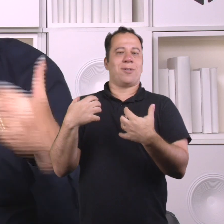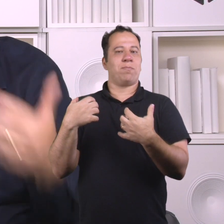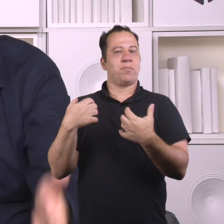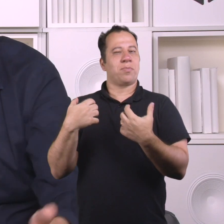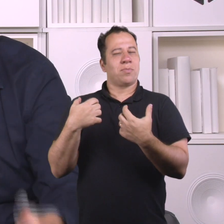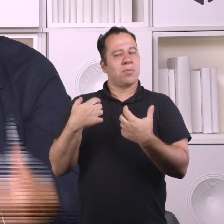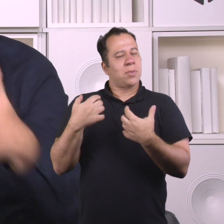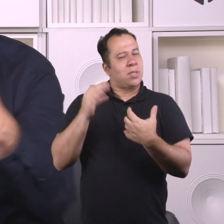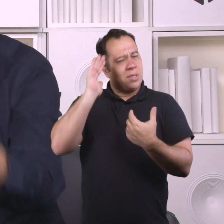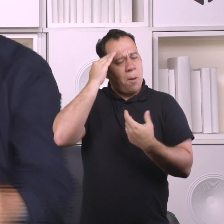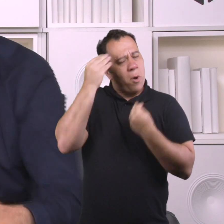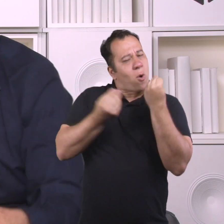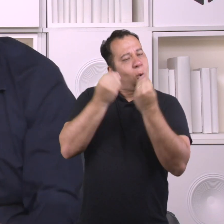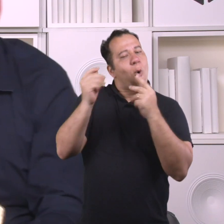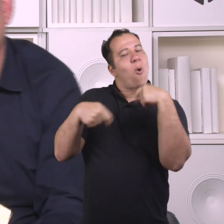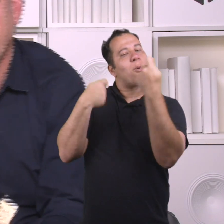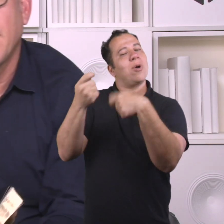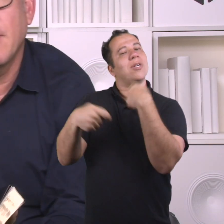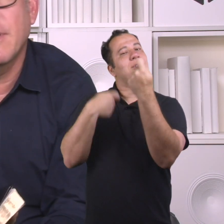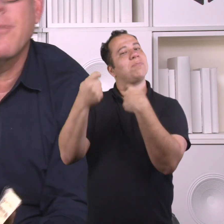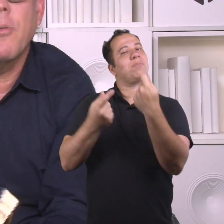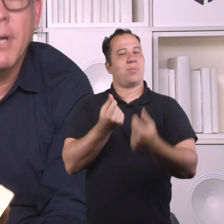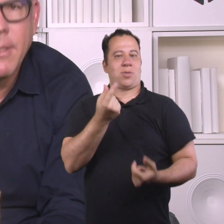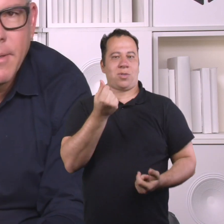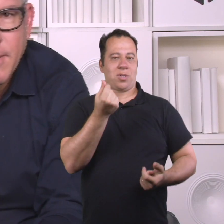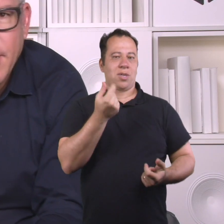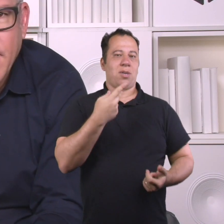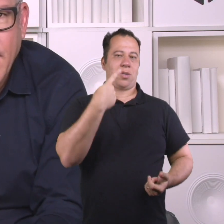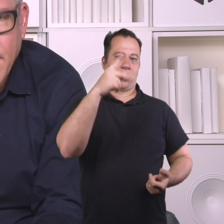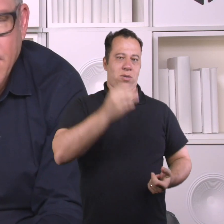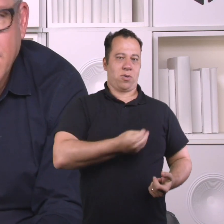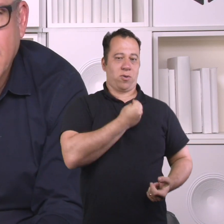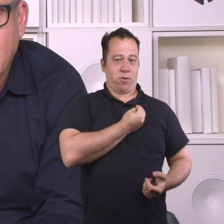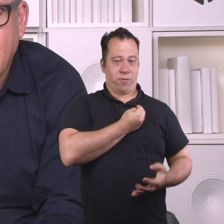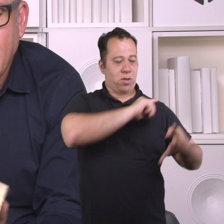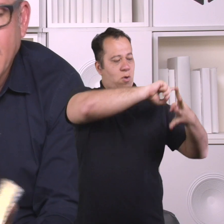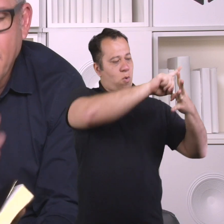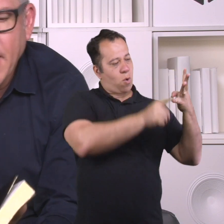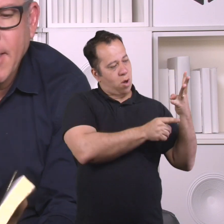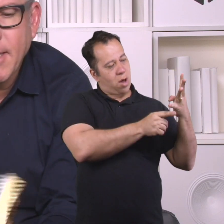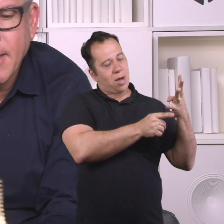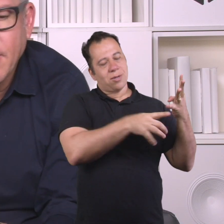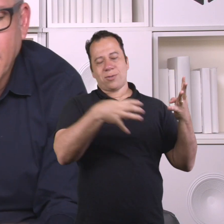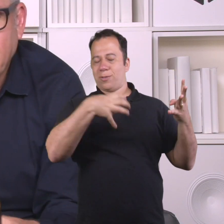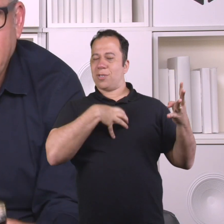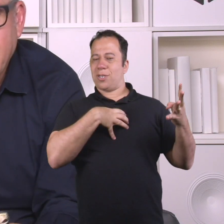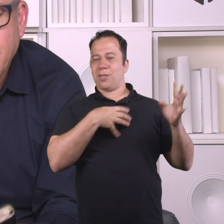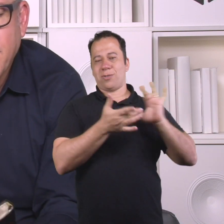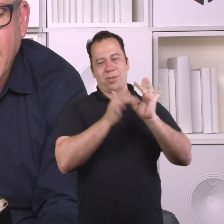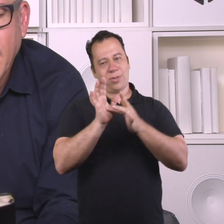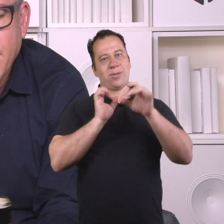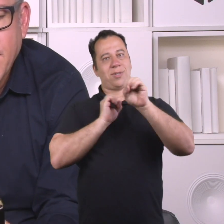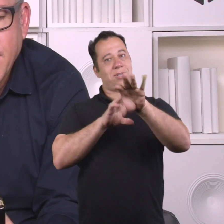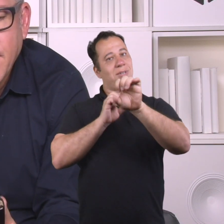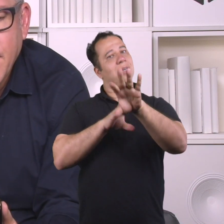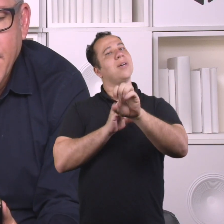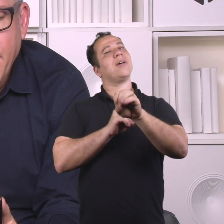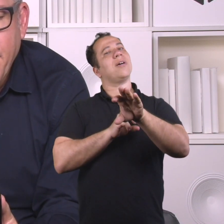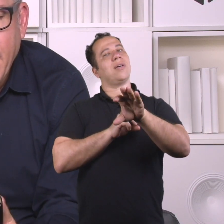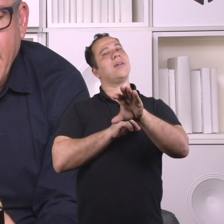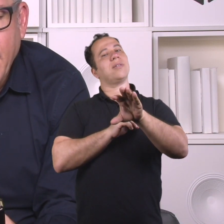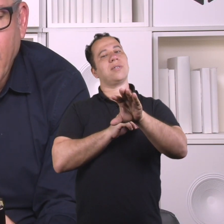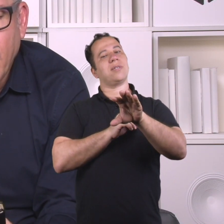Doando, multiplicando, restituindo e transformando. É isso. Essa é a maneira como Jesus fala que a